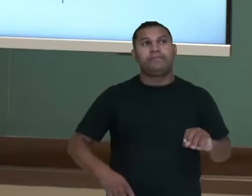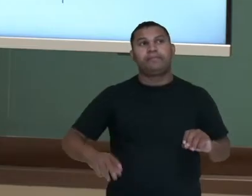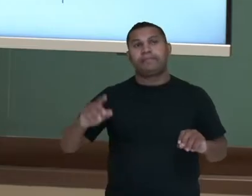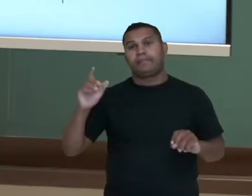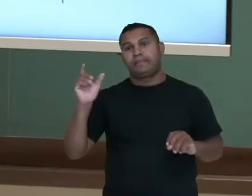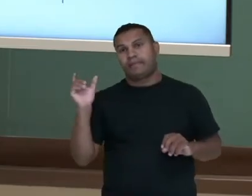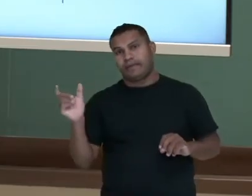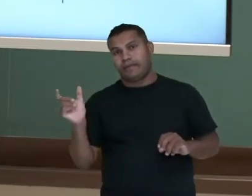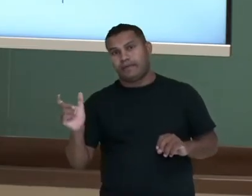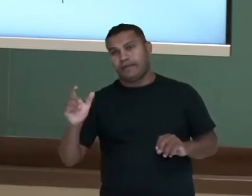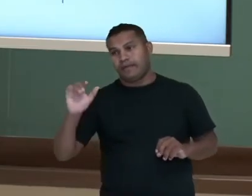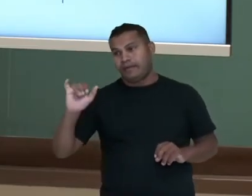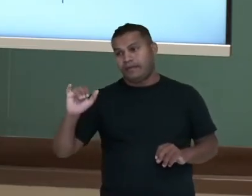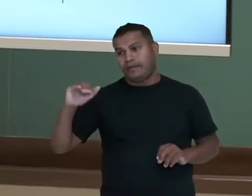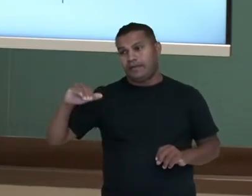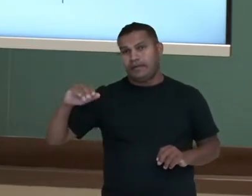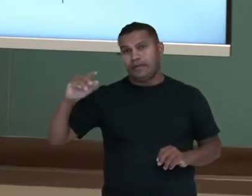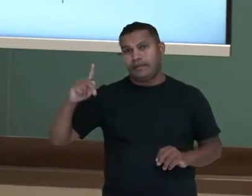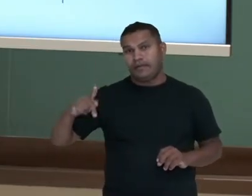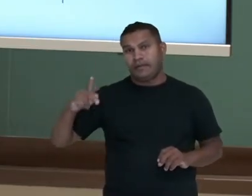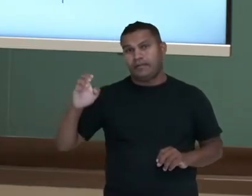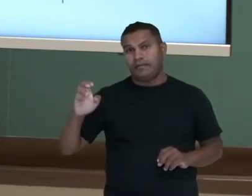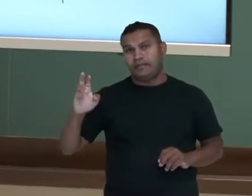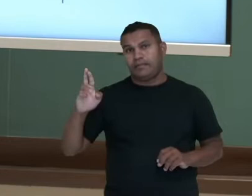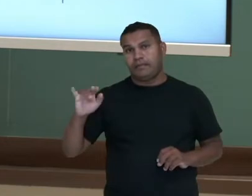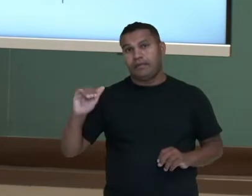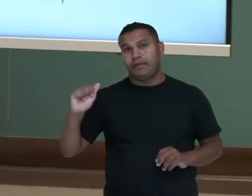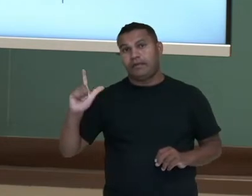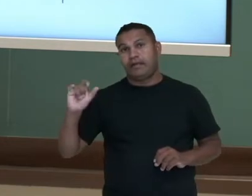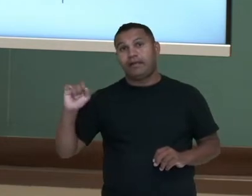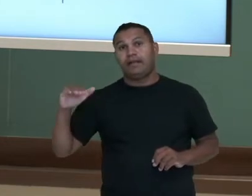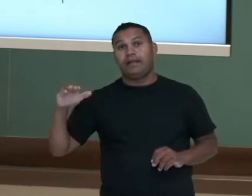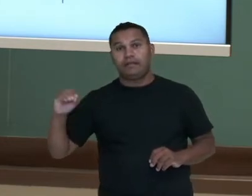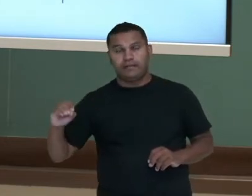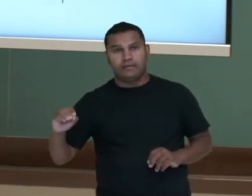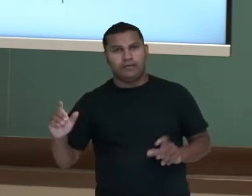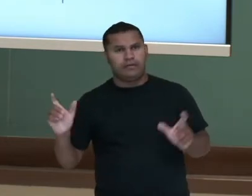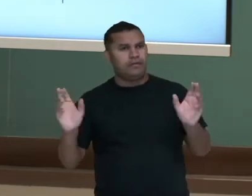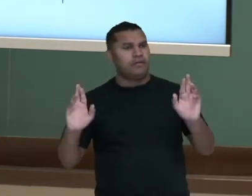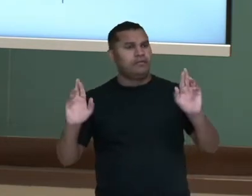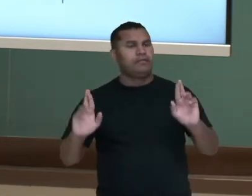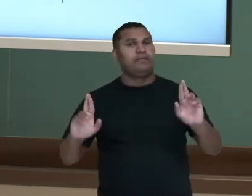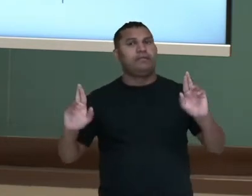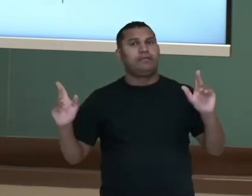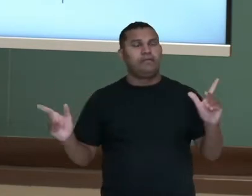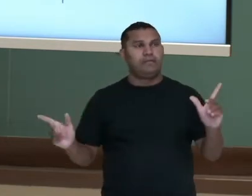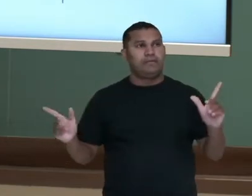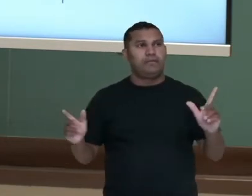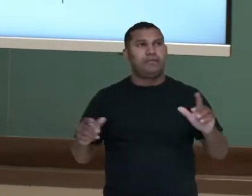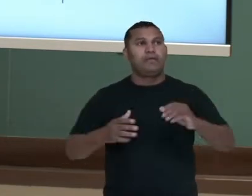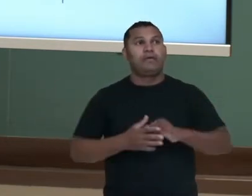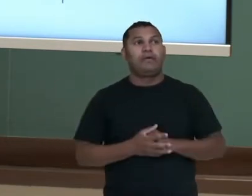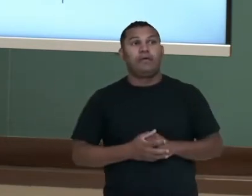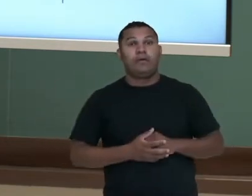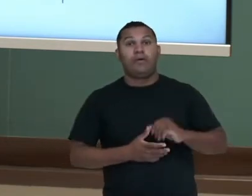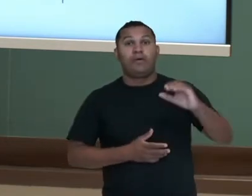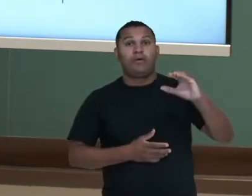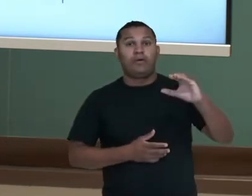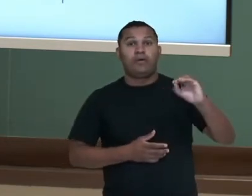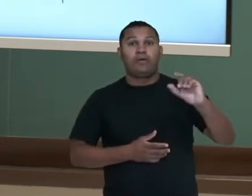continente africano. Aqui no colonialismo, ele é do século XVI, século XVIII, enquanto o imperialismo, século